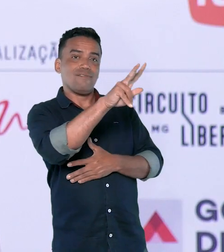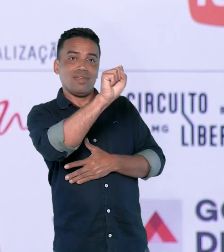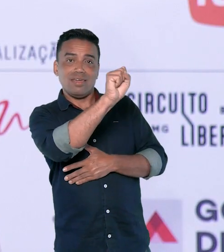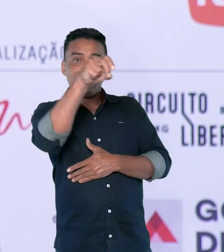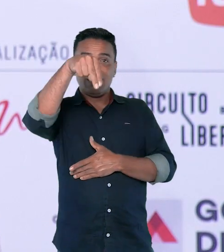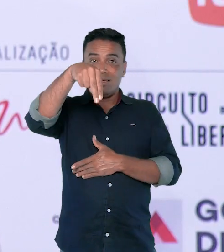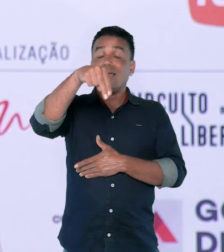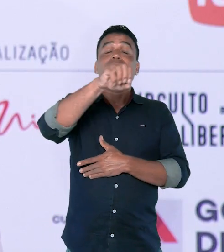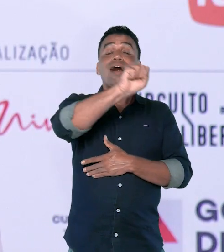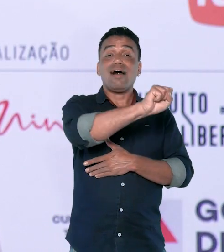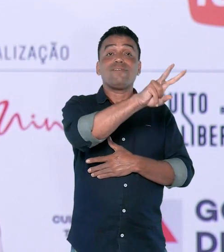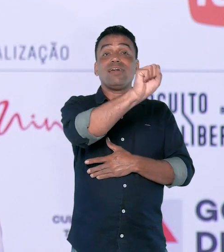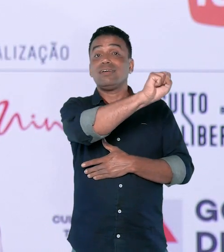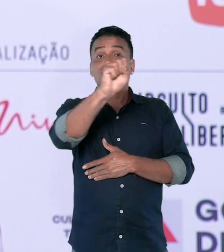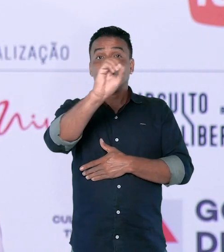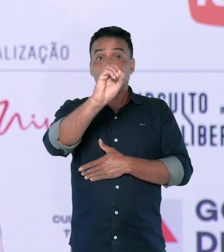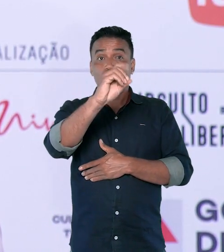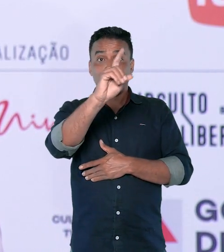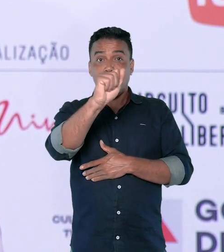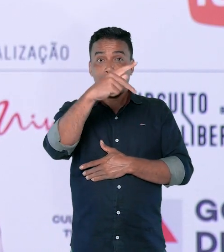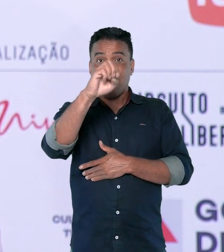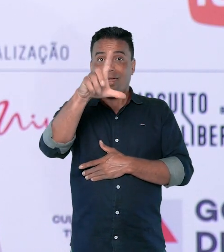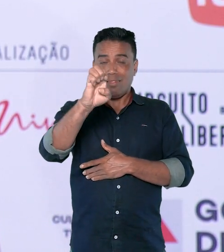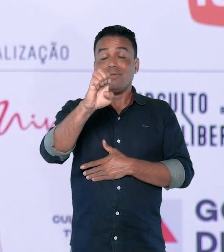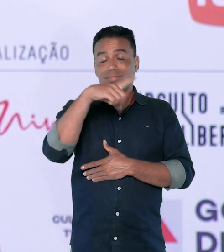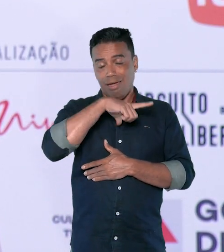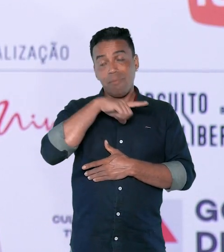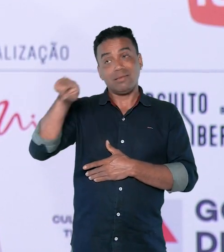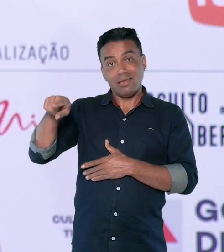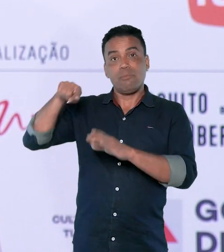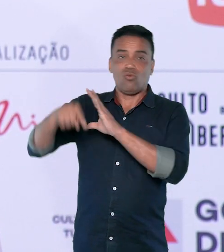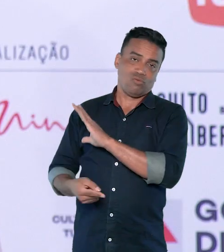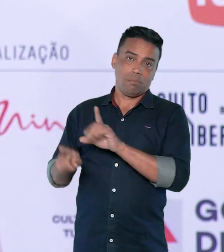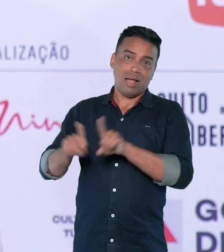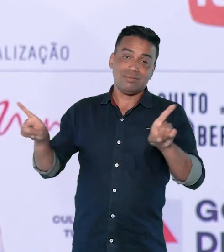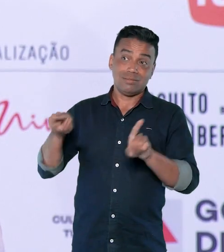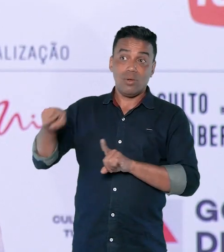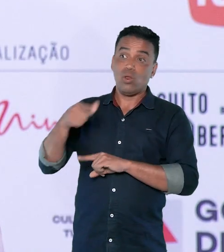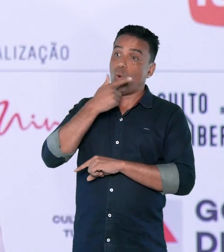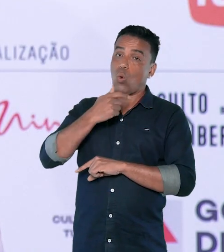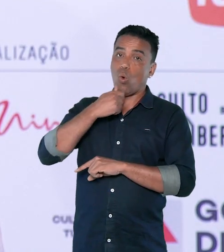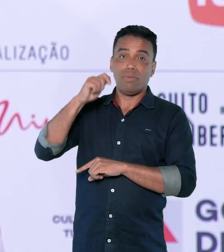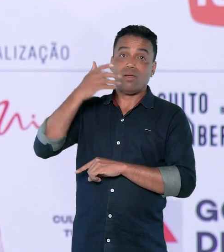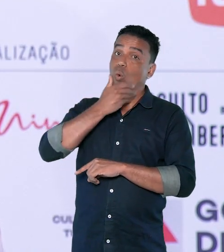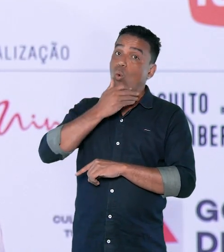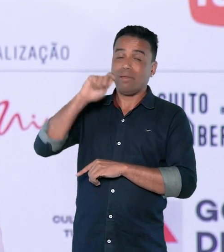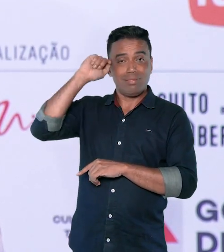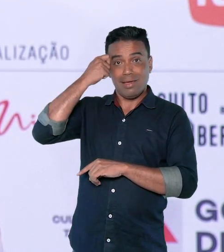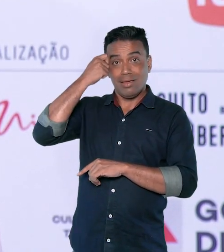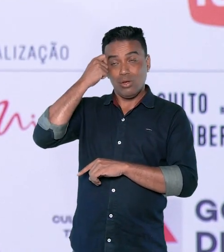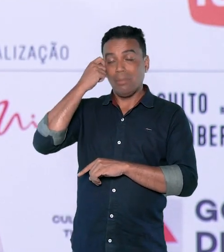vêm, né, e mostrando um pouco a complexidade das relações. Então ele é um rapaz negro, o que não o impede de